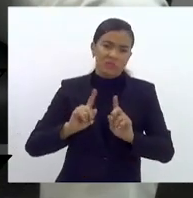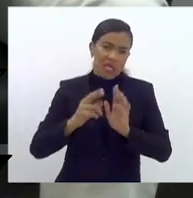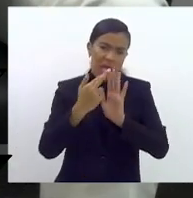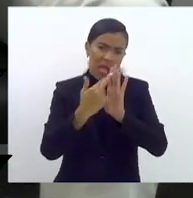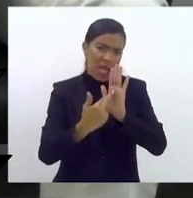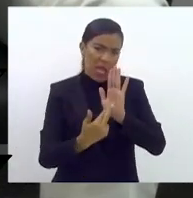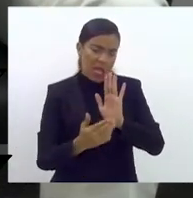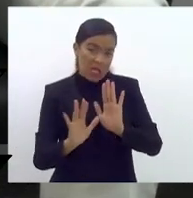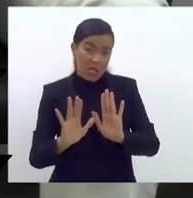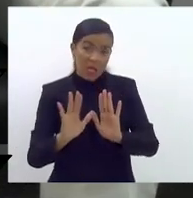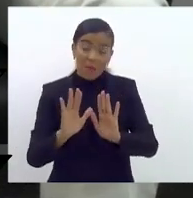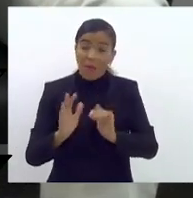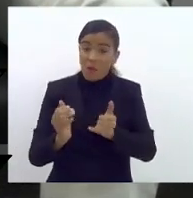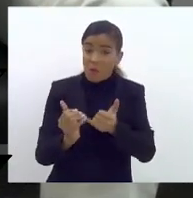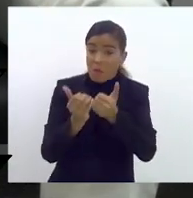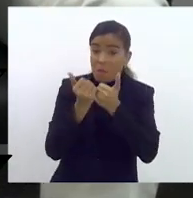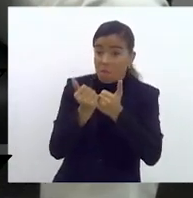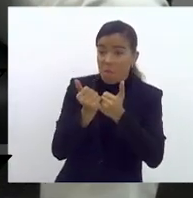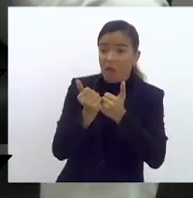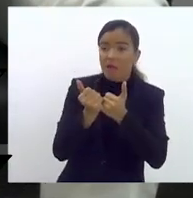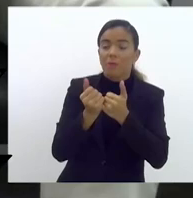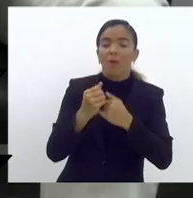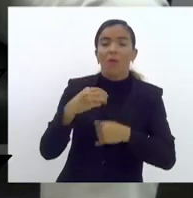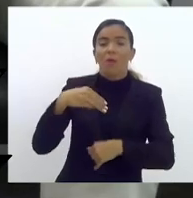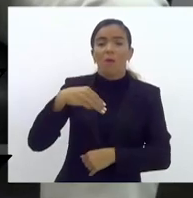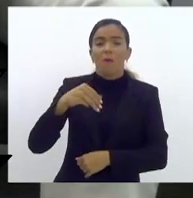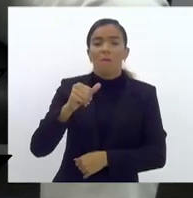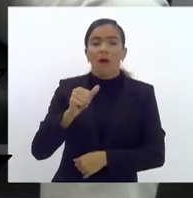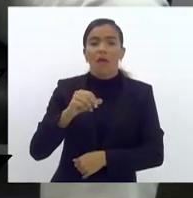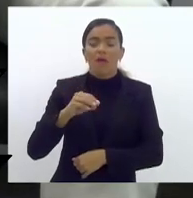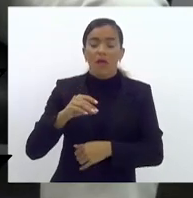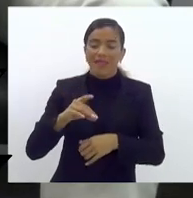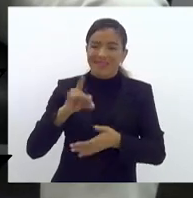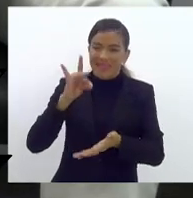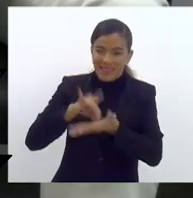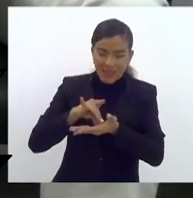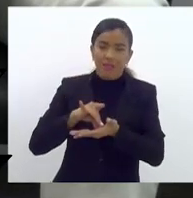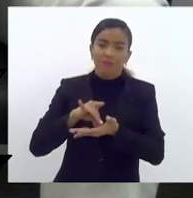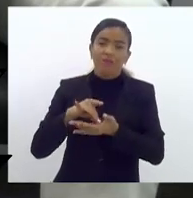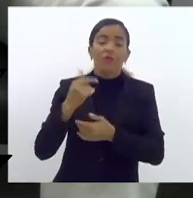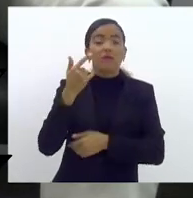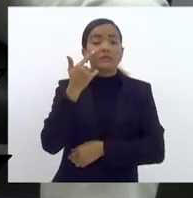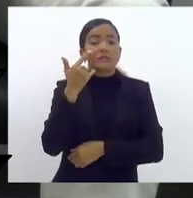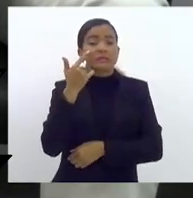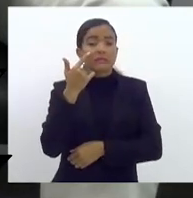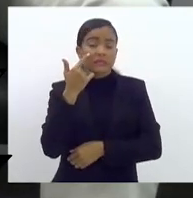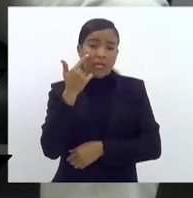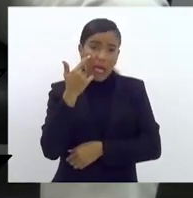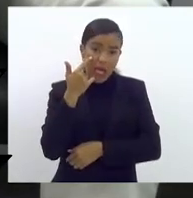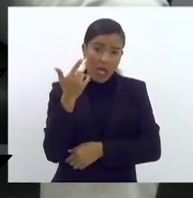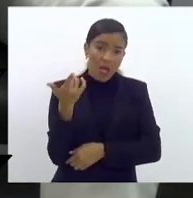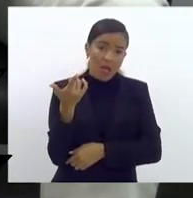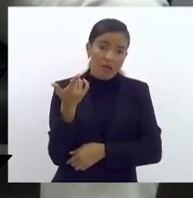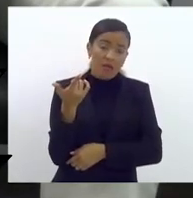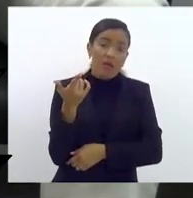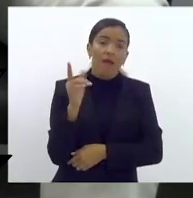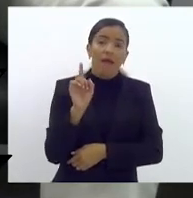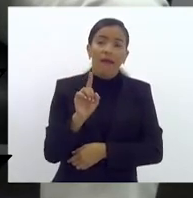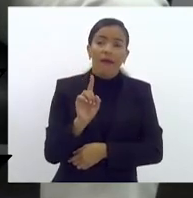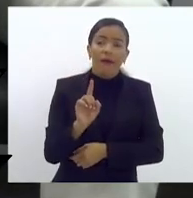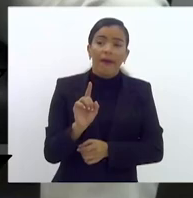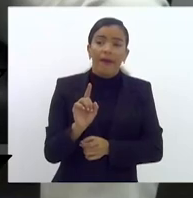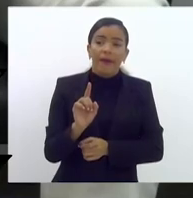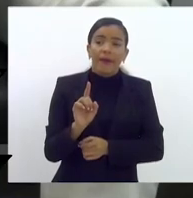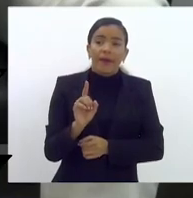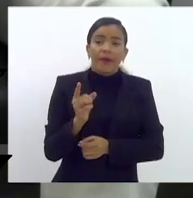nada no patrimônio material o que a gente ia tentar perseguir perseguir é vi